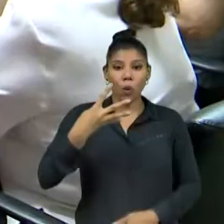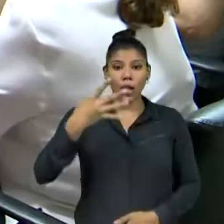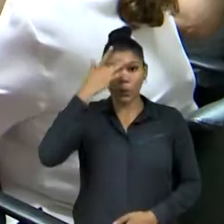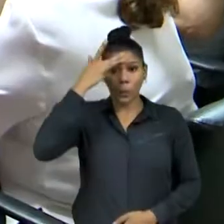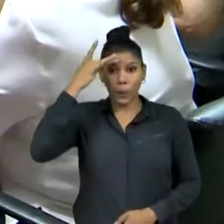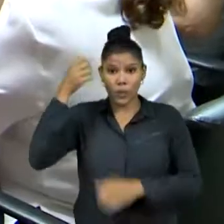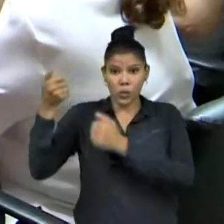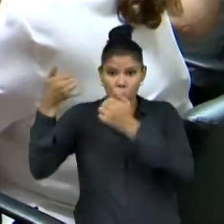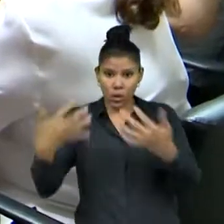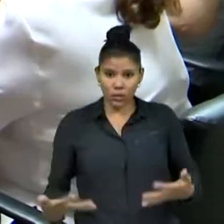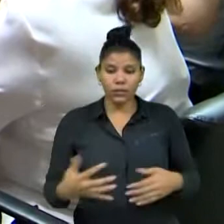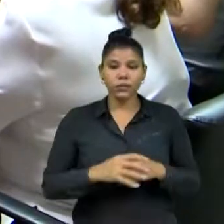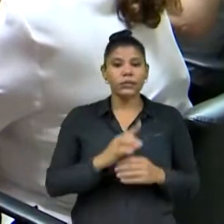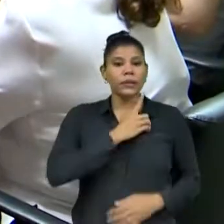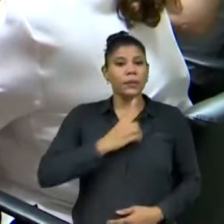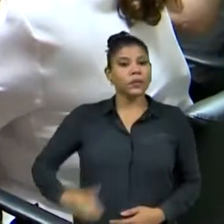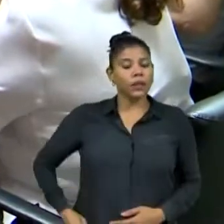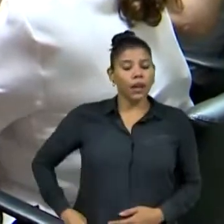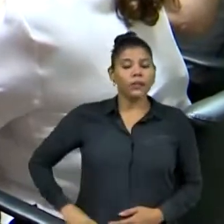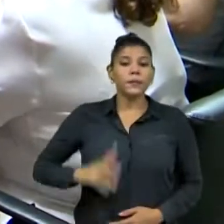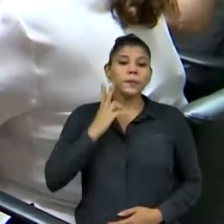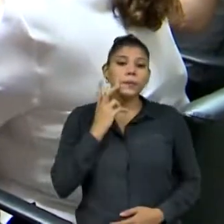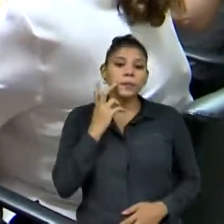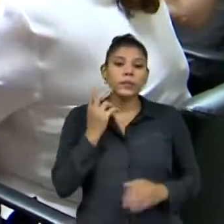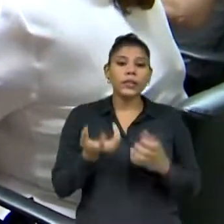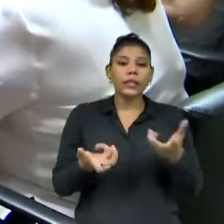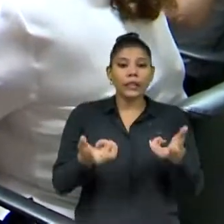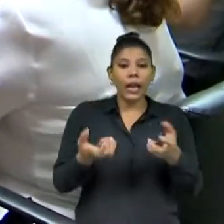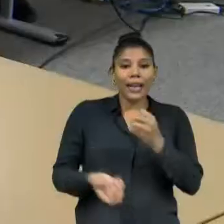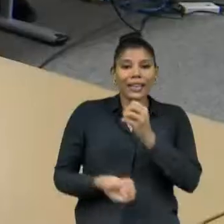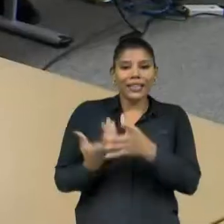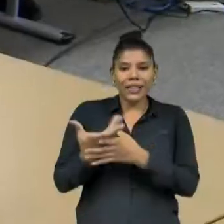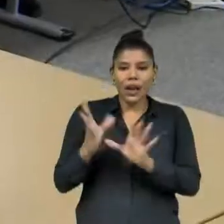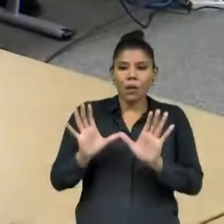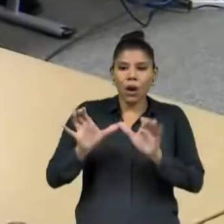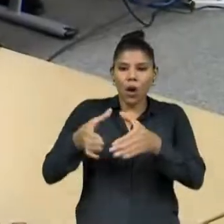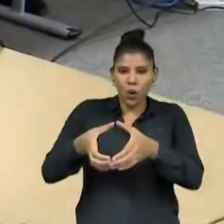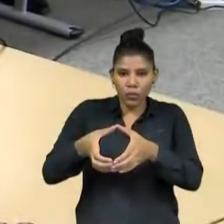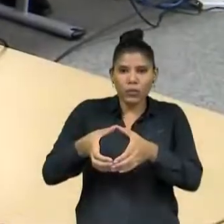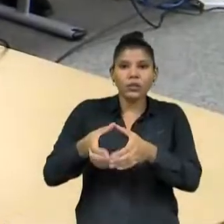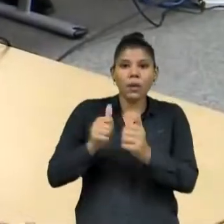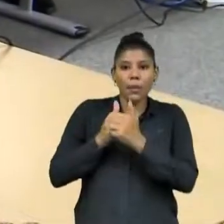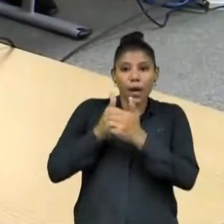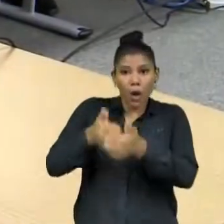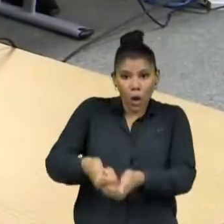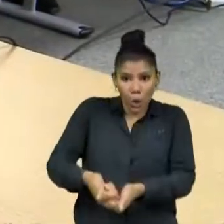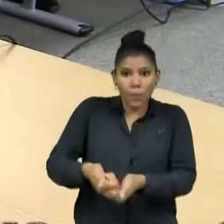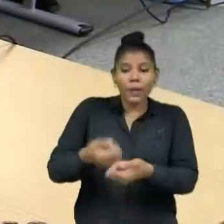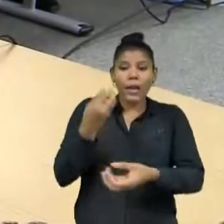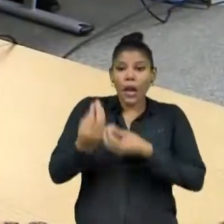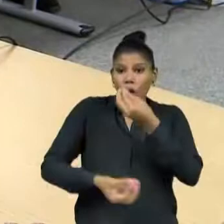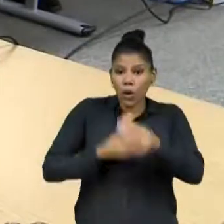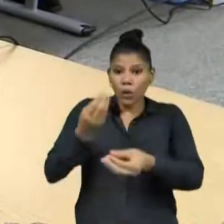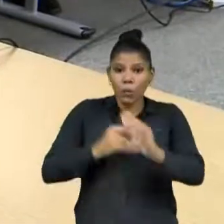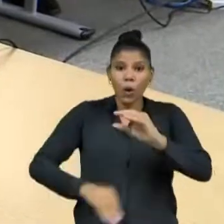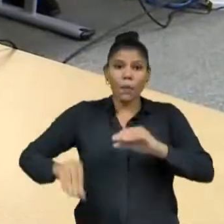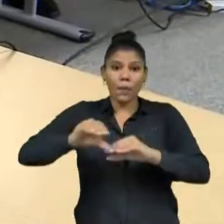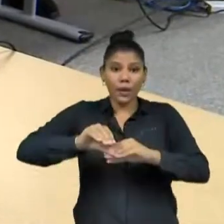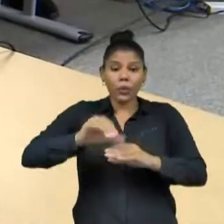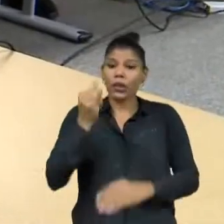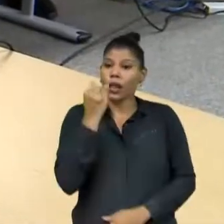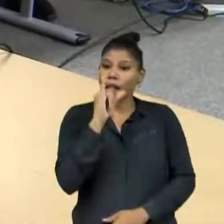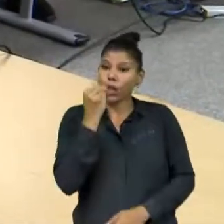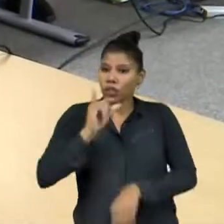Deputados cearenses articulam a criação de uma comissão suprapartidária para acompanhar o reajuste da tarifa de energia elétrica pela